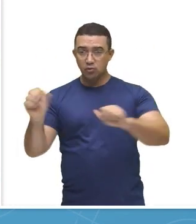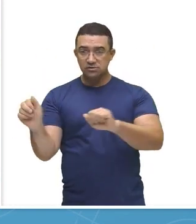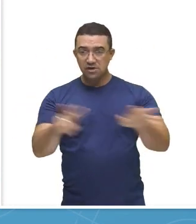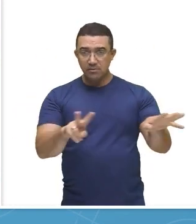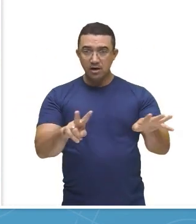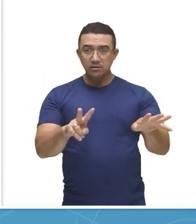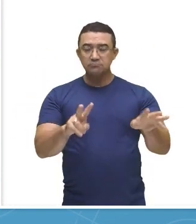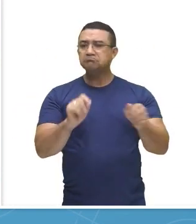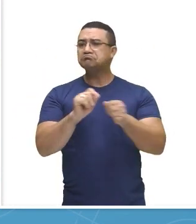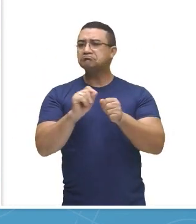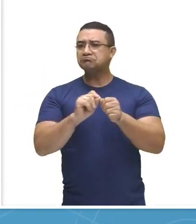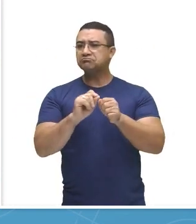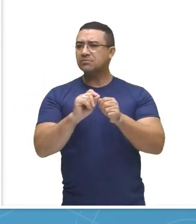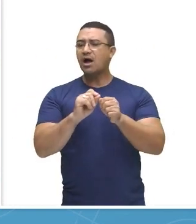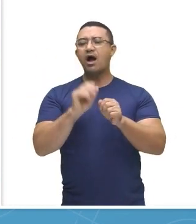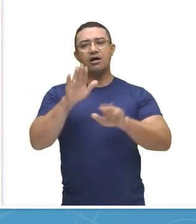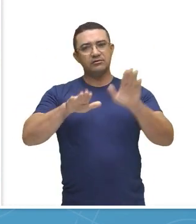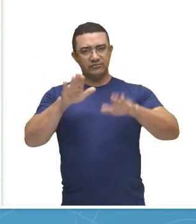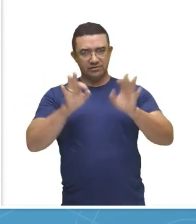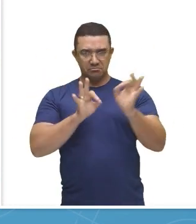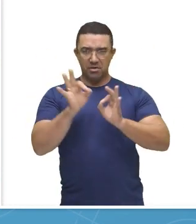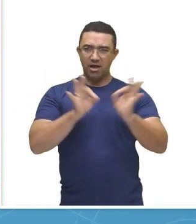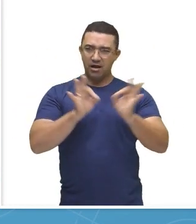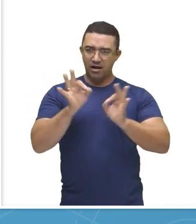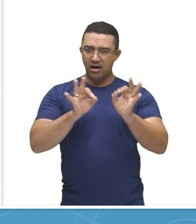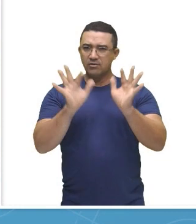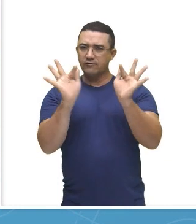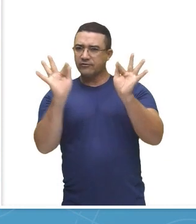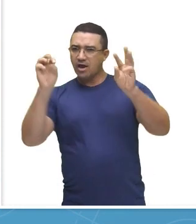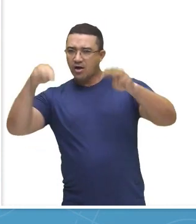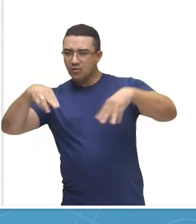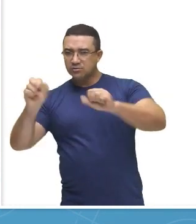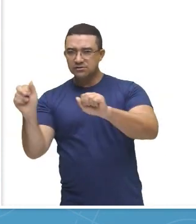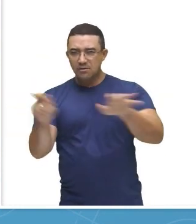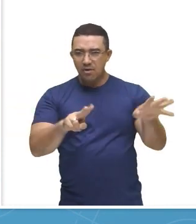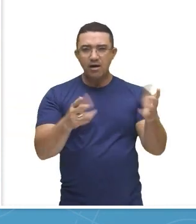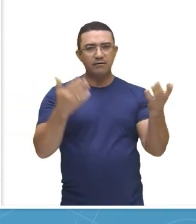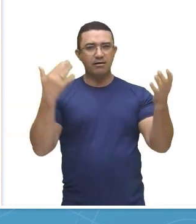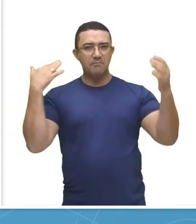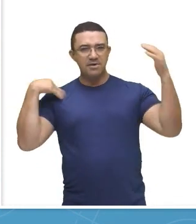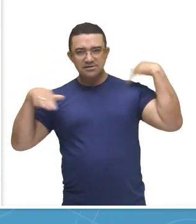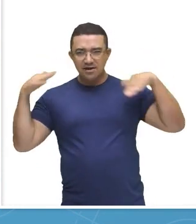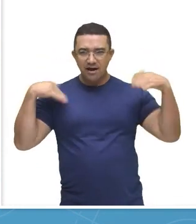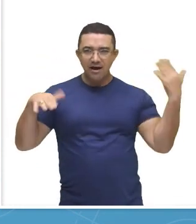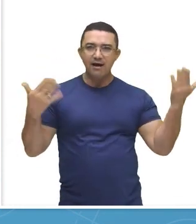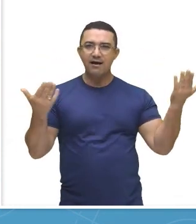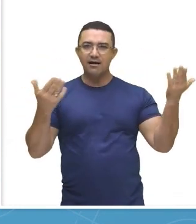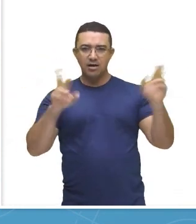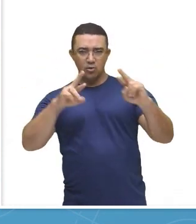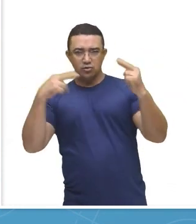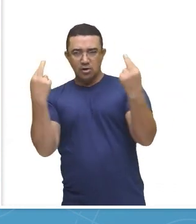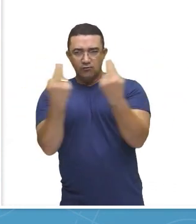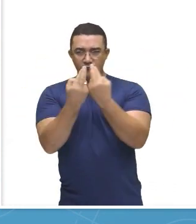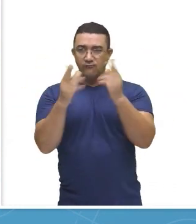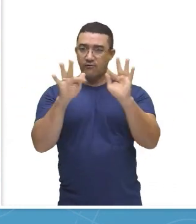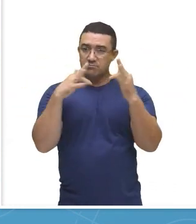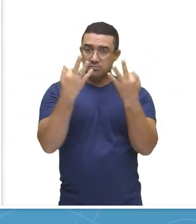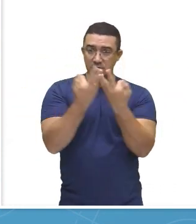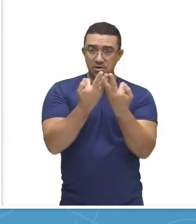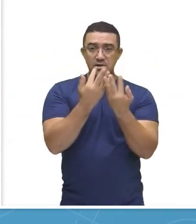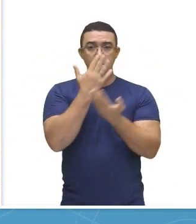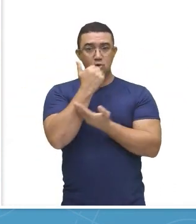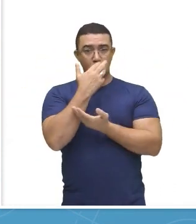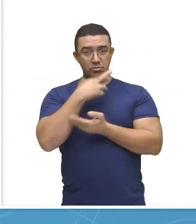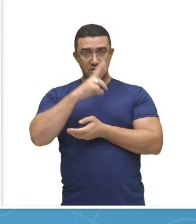Então, geralmente, temos planos para os finais de semana, né? A gente planeja, a gente vai passear, a gente vai se reunir com a família, vai almoçar